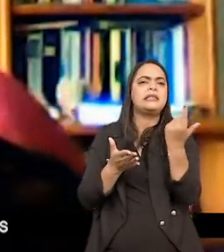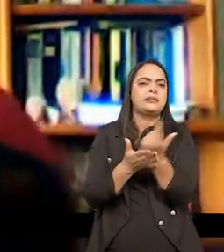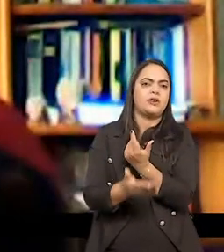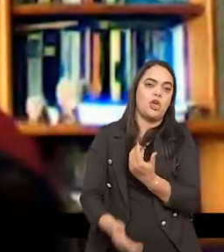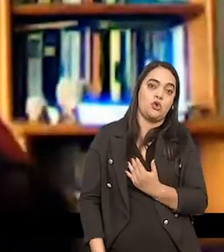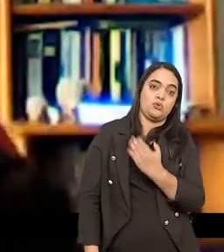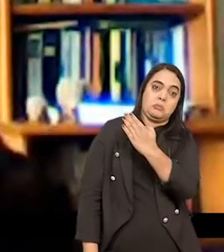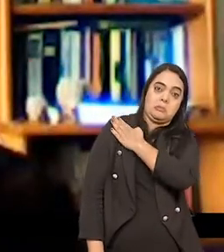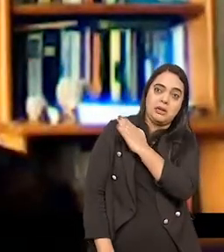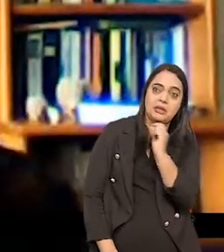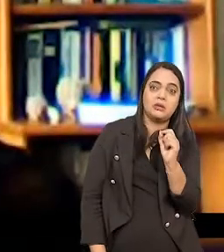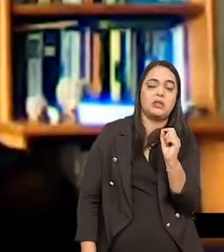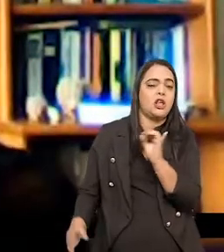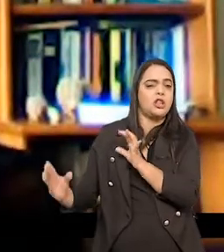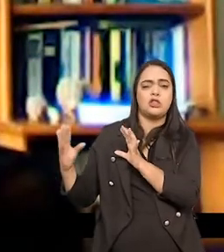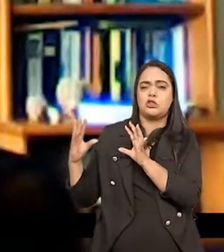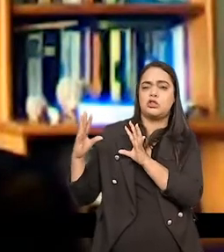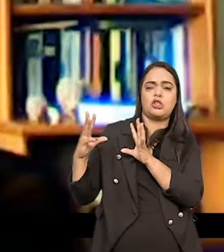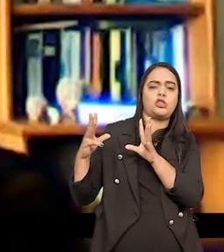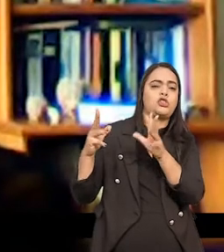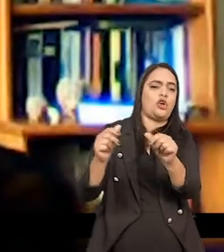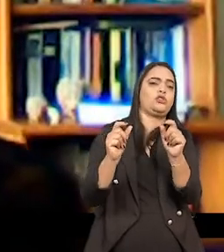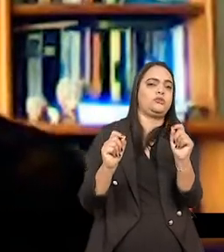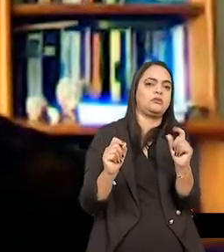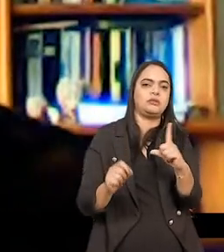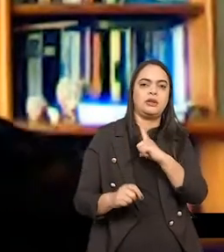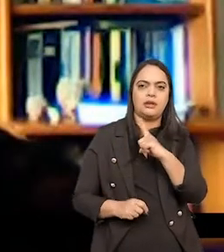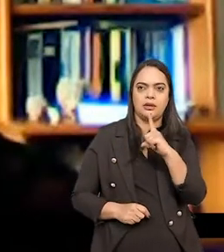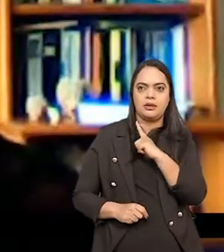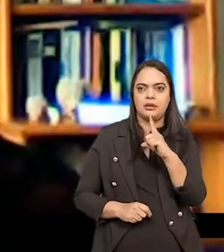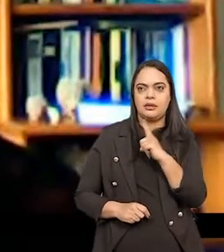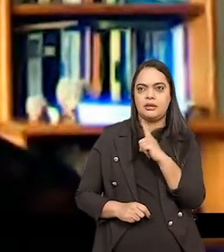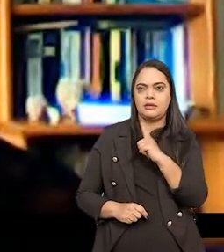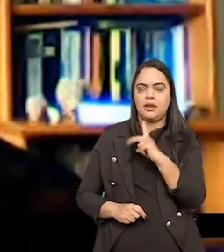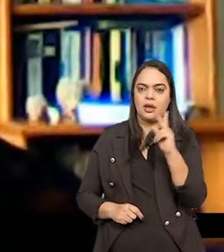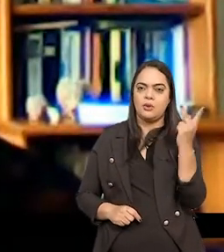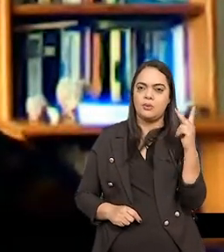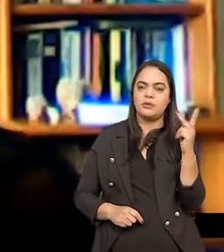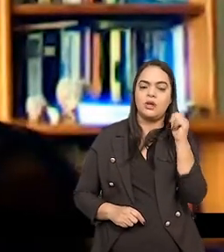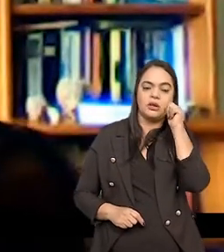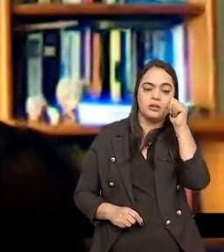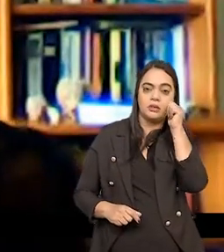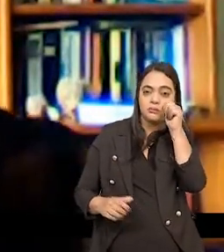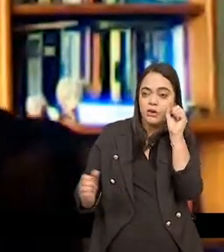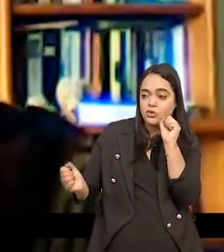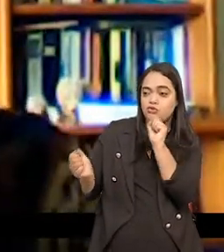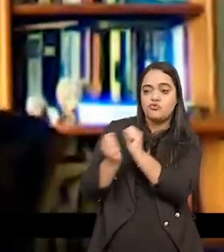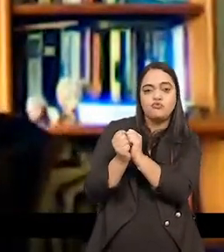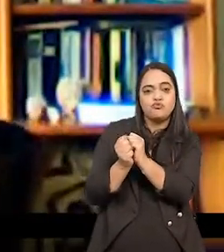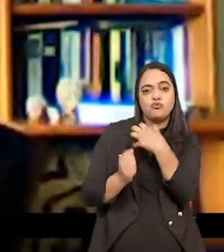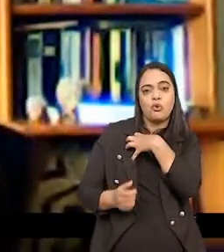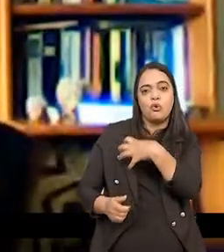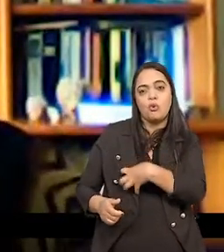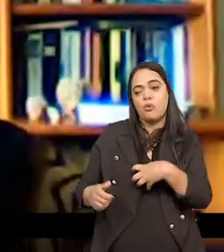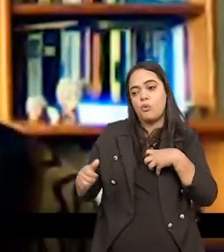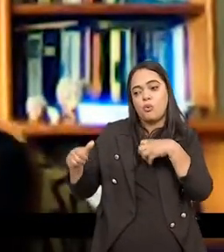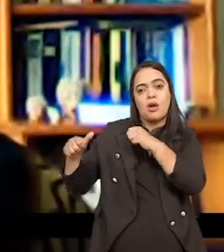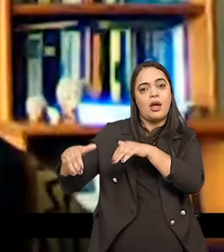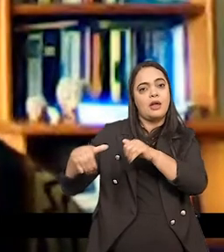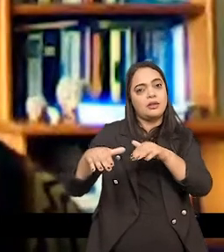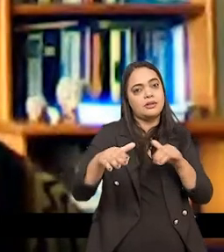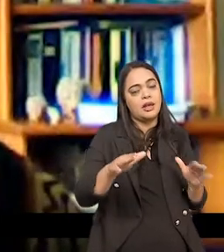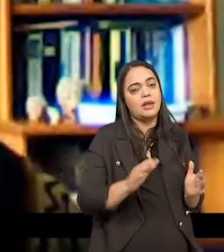dos militares, todos eles, em algum momento, tenham passado sobre as mulheres que acompanhavam as tropas, das crianças que nasciam